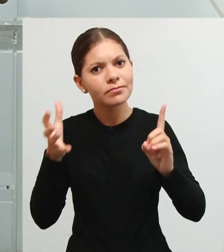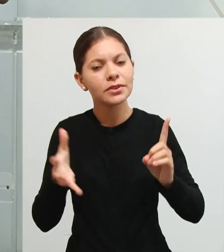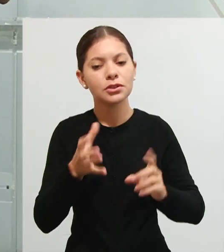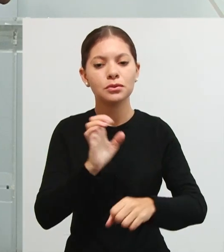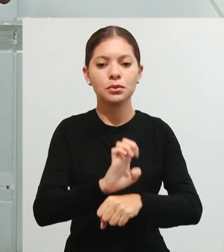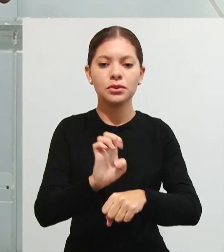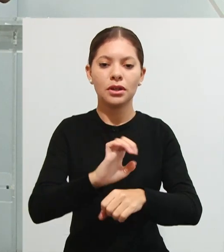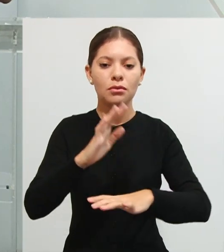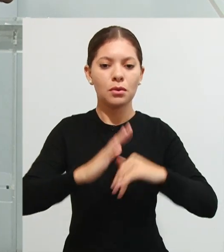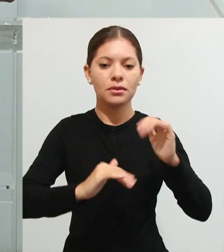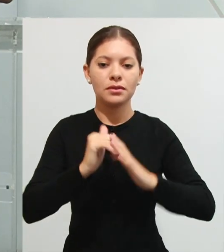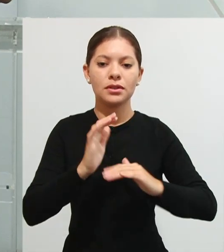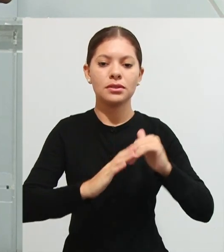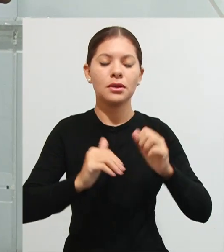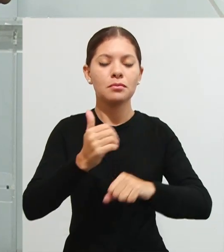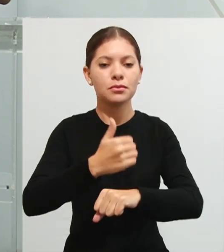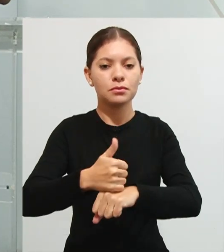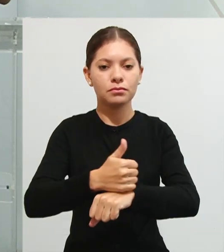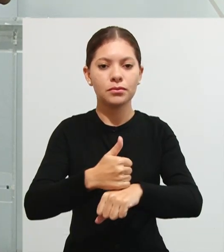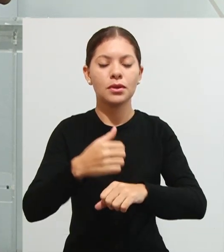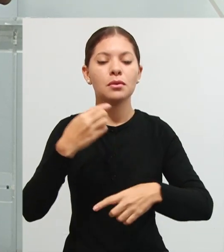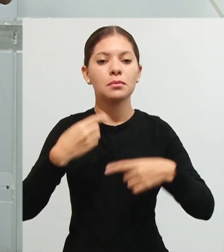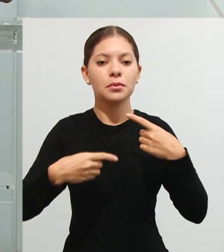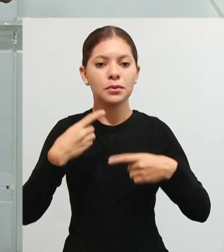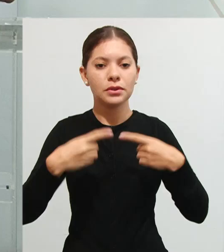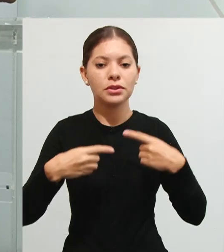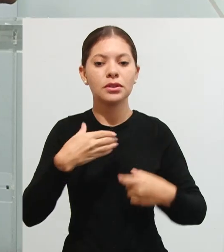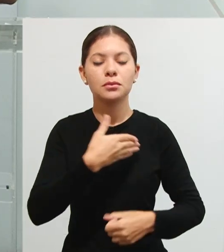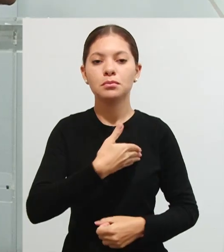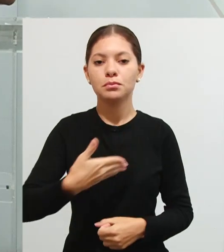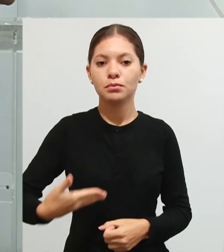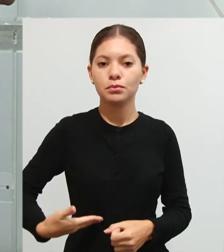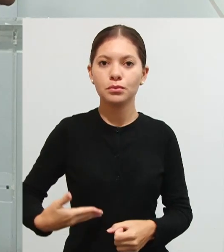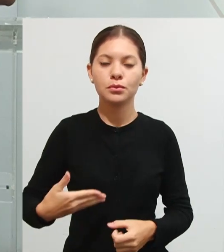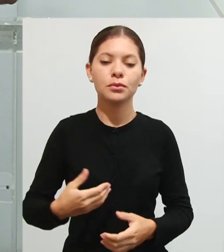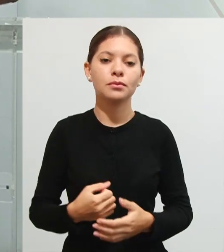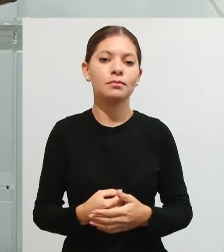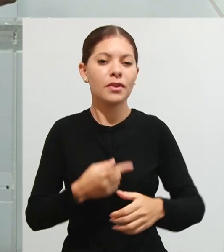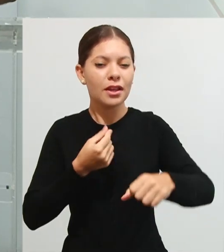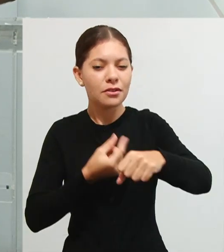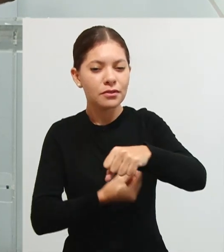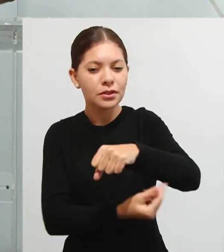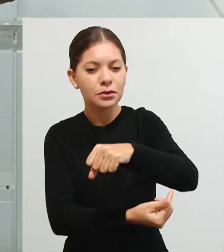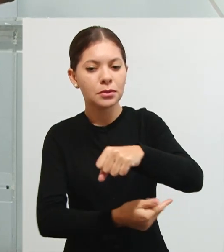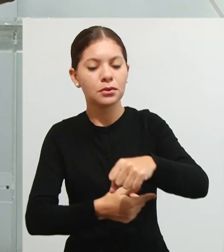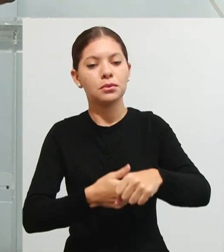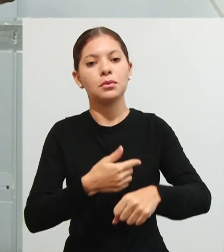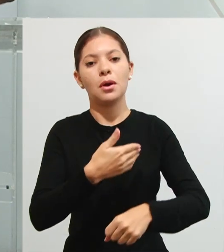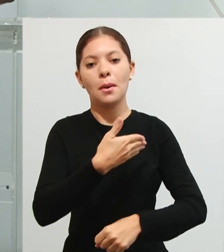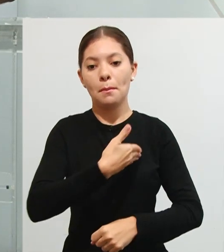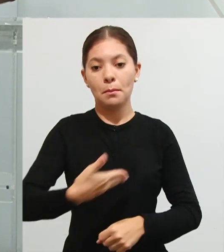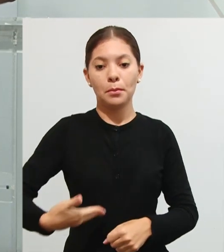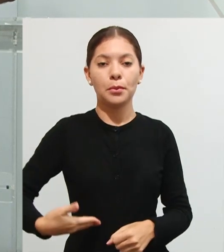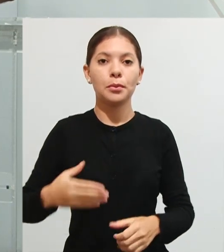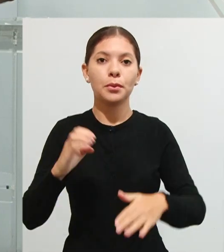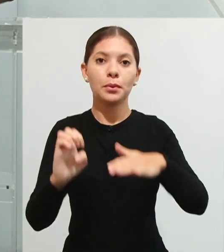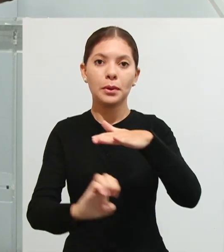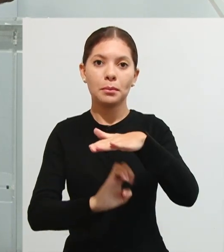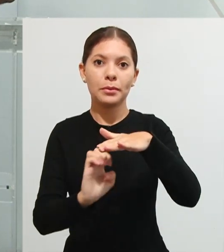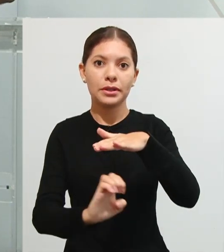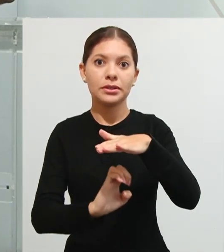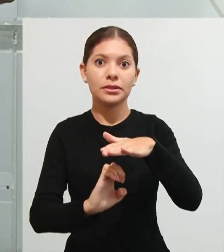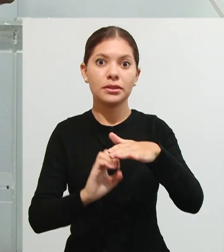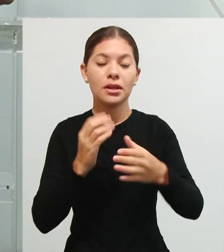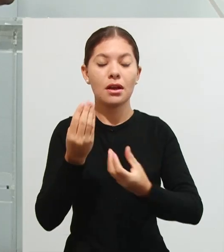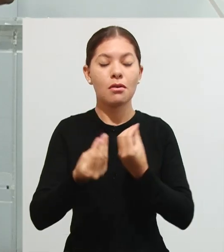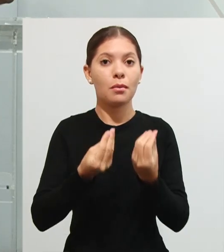qualificação profissional, com políticas públicas de crédito, com investimento público em empresas, em